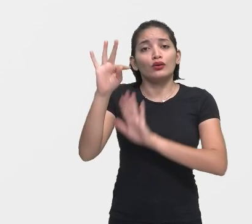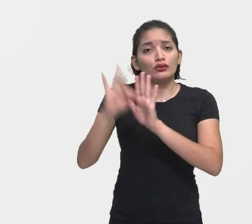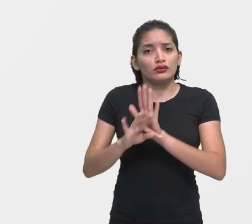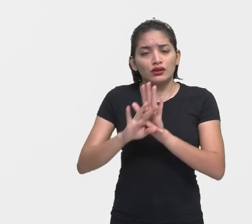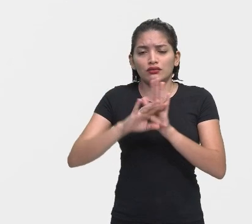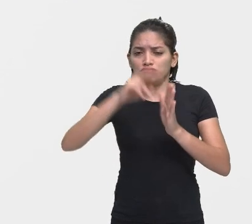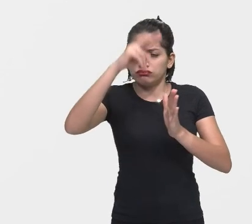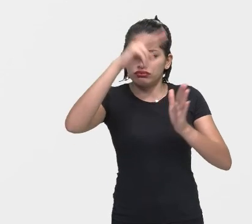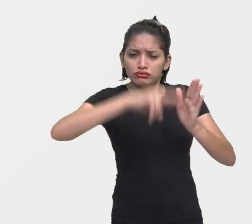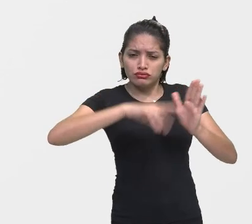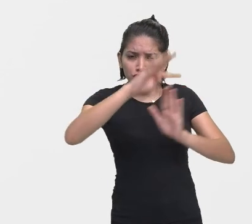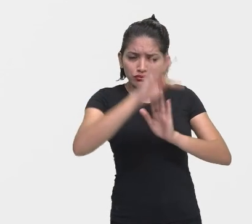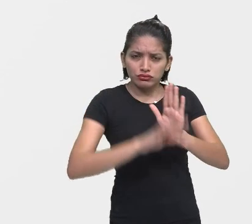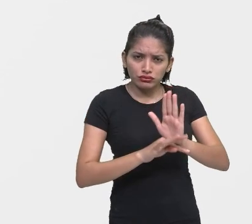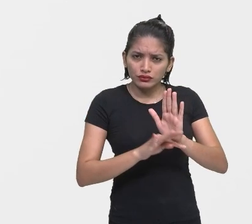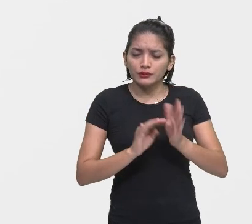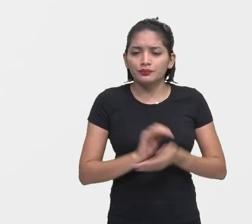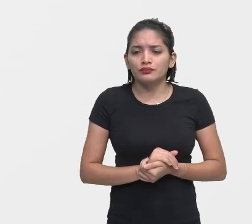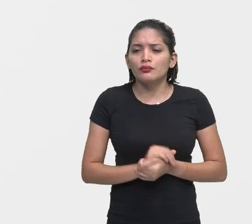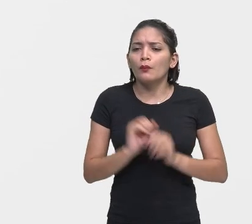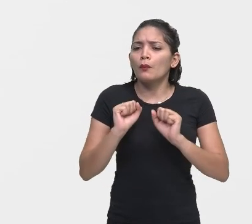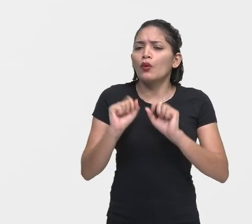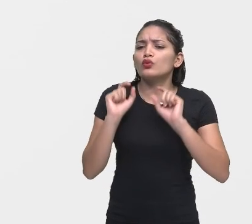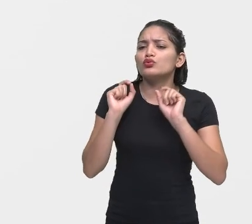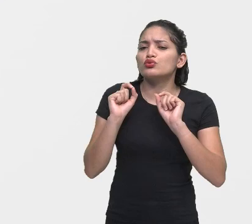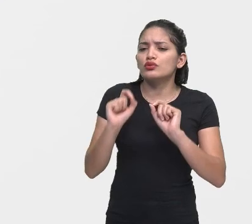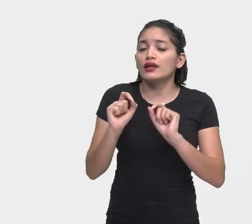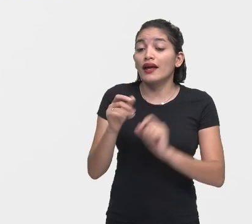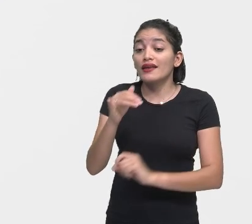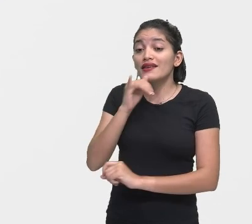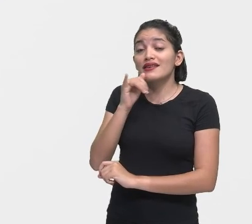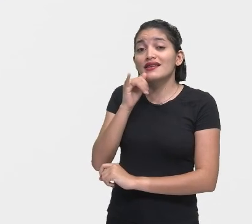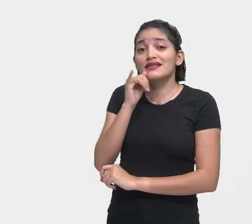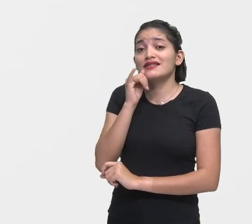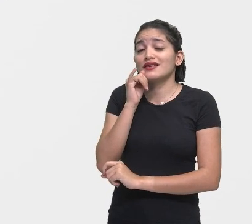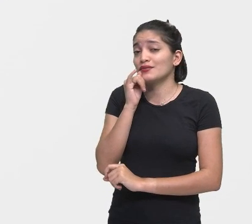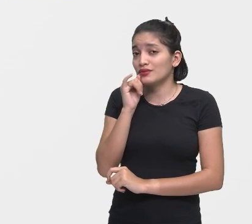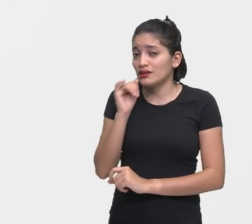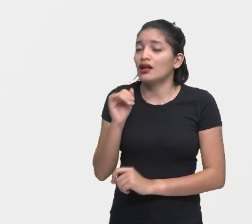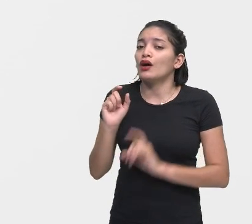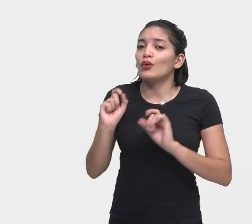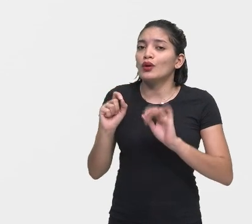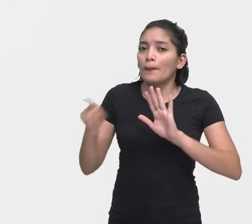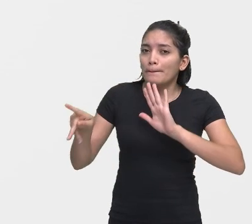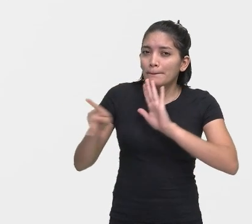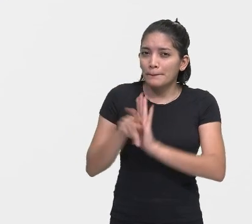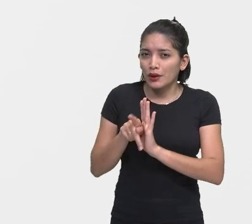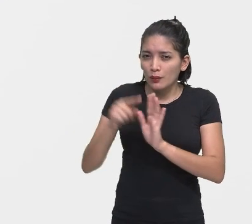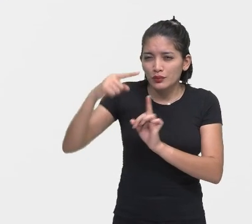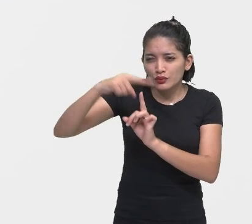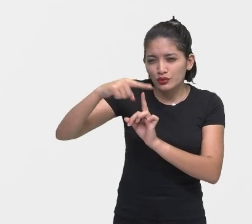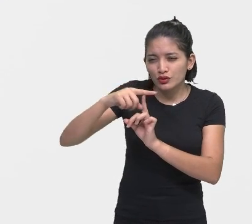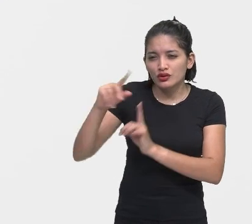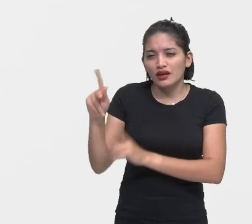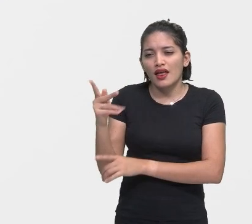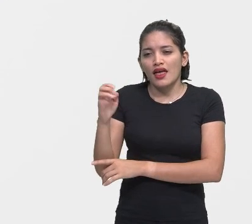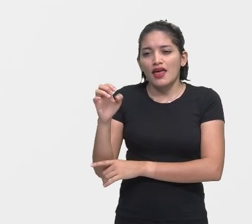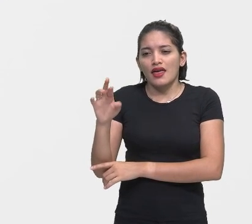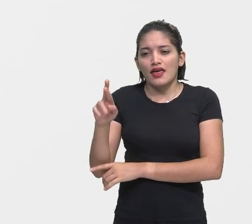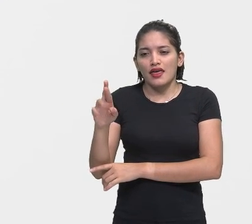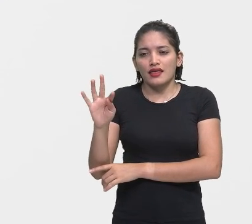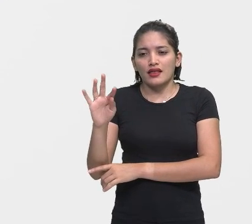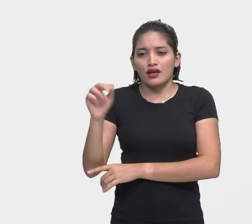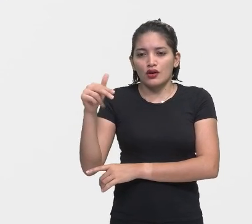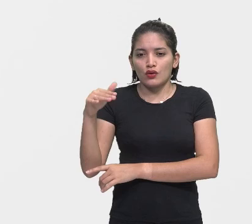seguir pode ser tomado como exemplo ilustrativo do estilo de um dos heterônimos de